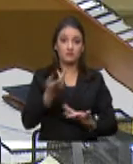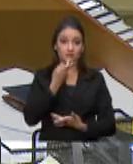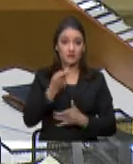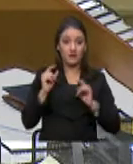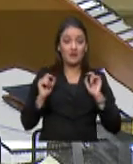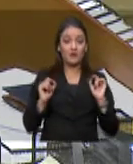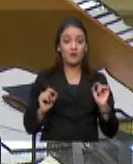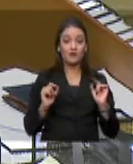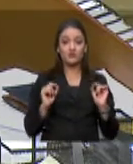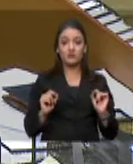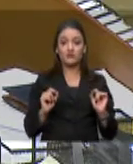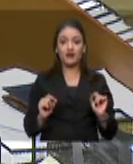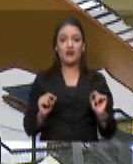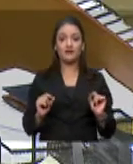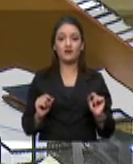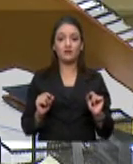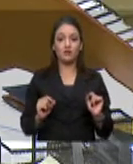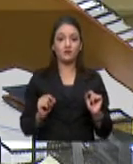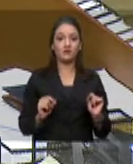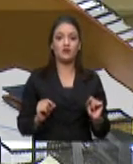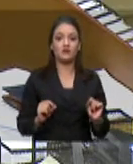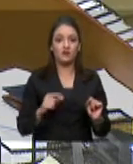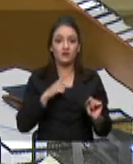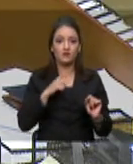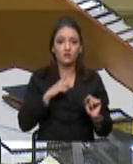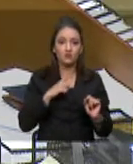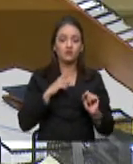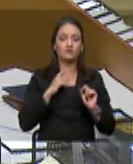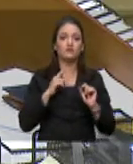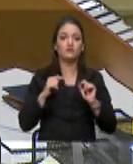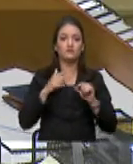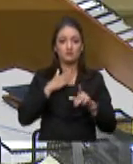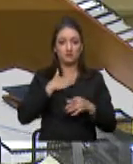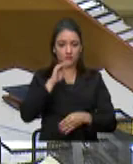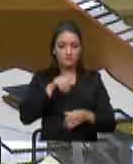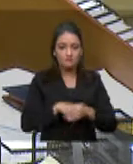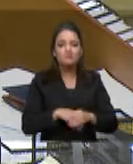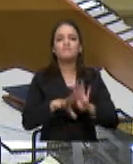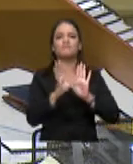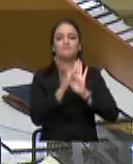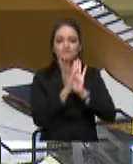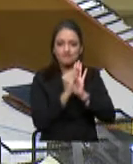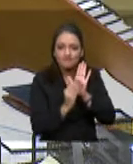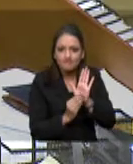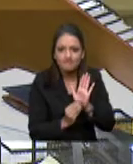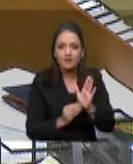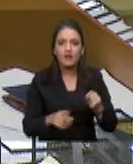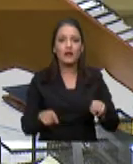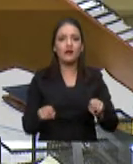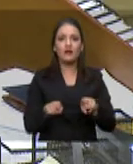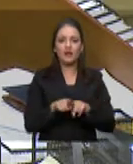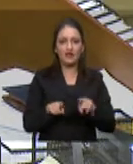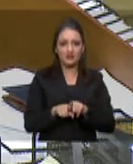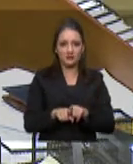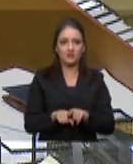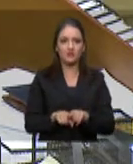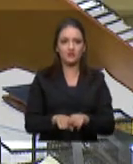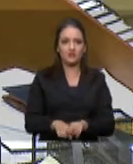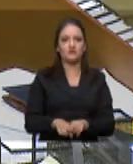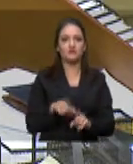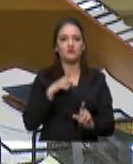não falei em momento nenhum que isso está no voto de ninguém, ele está no meu voto. Quando eu citei os exemplos, eu por duas vezes repeti que iria